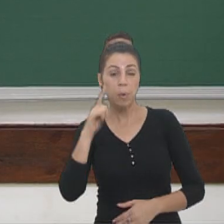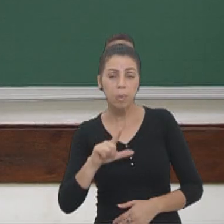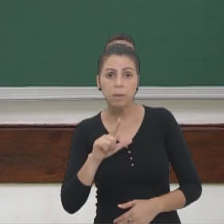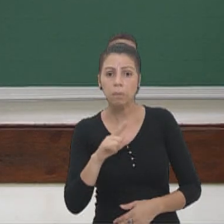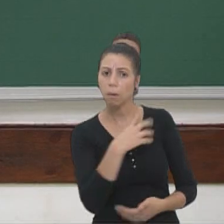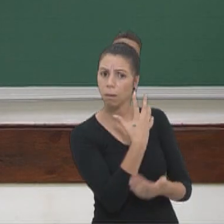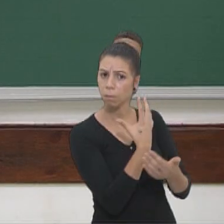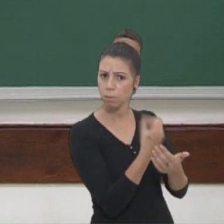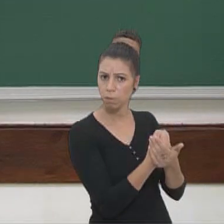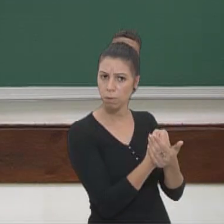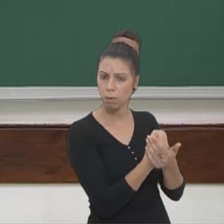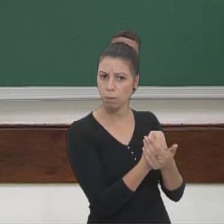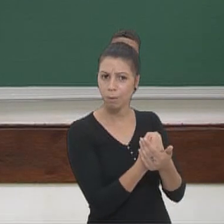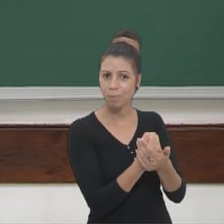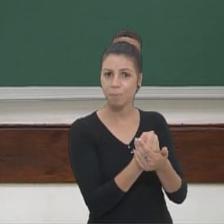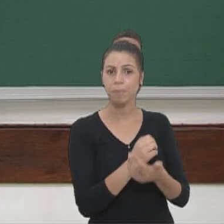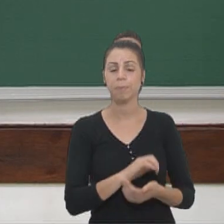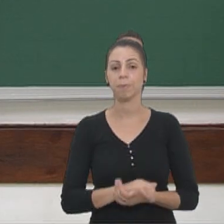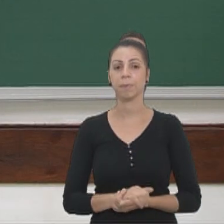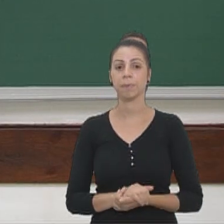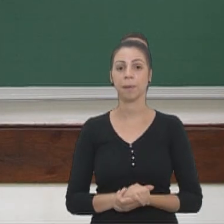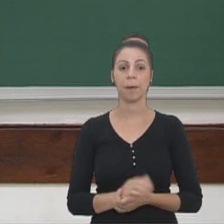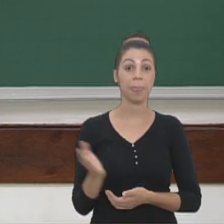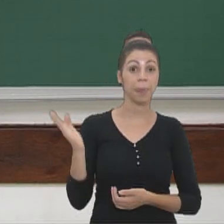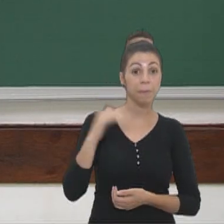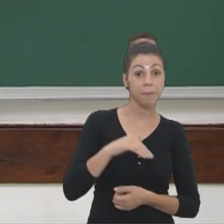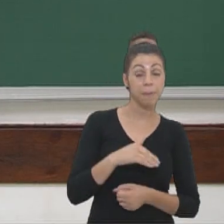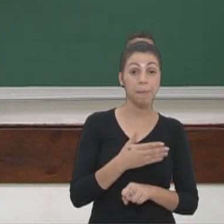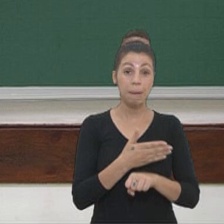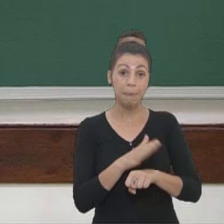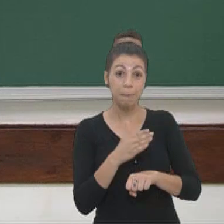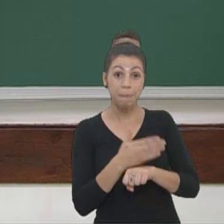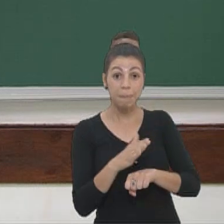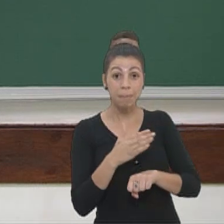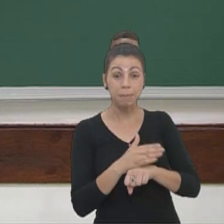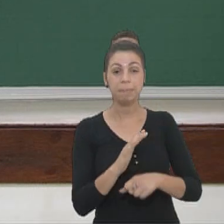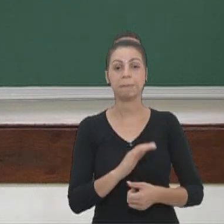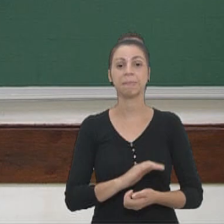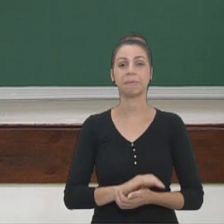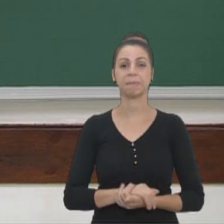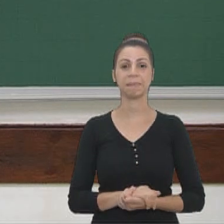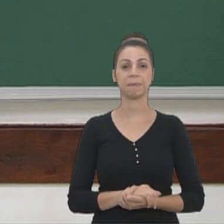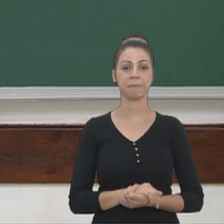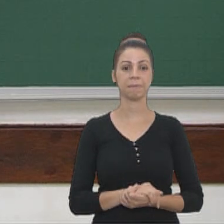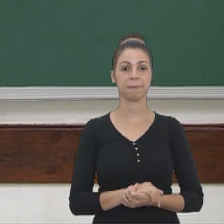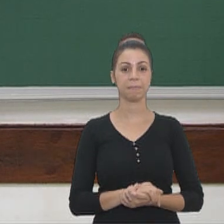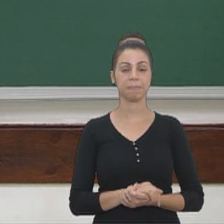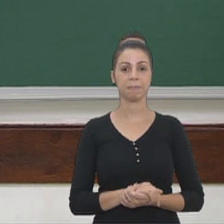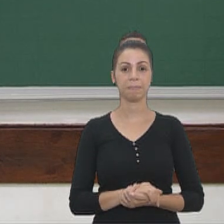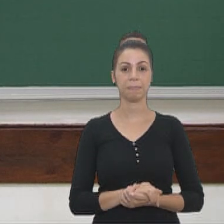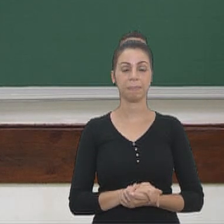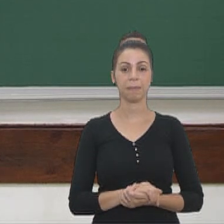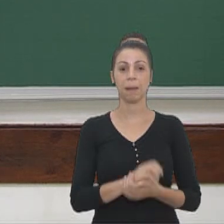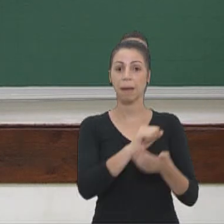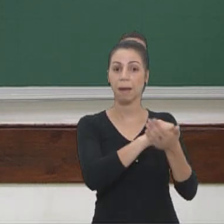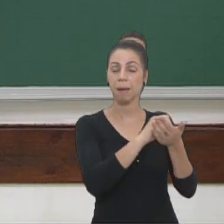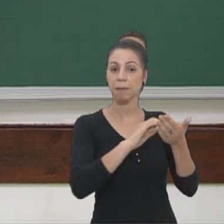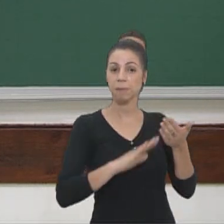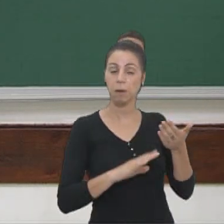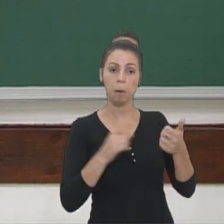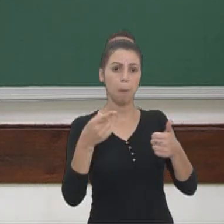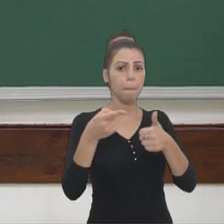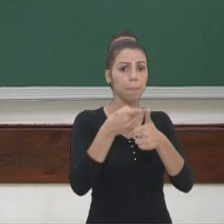Conseguiram fazer as anotações, pessoal? Então vamos lá? Vamos à la prática. Atividade.